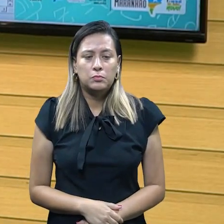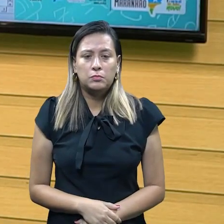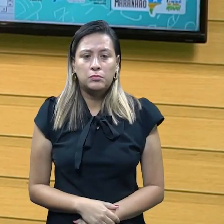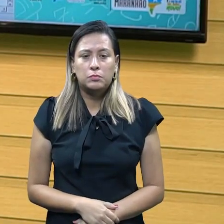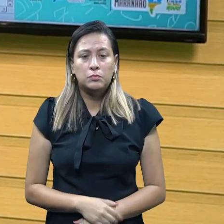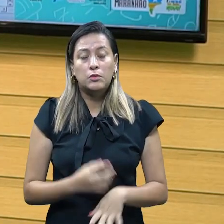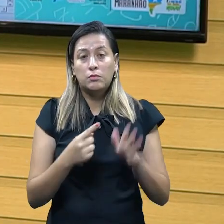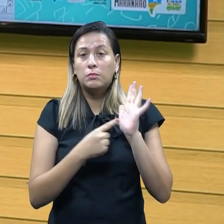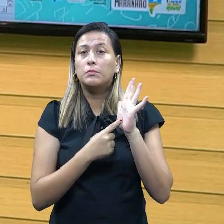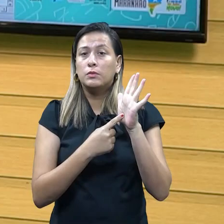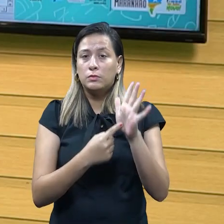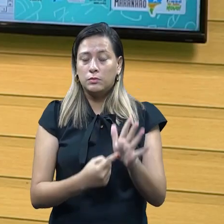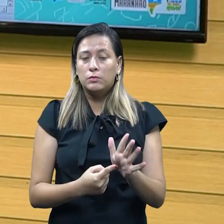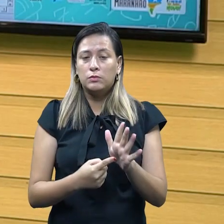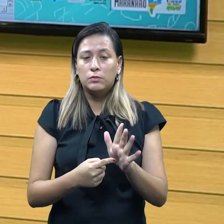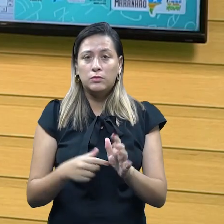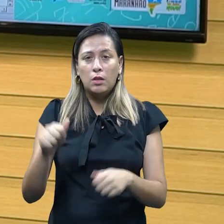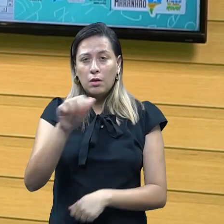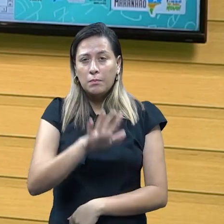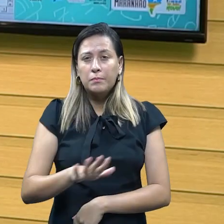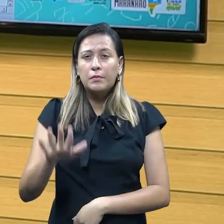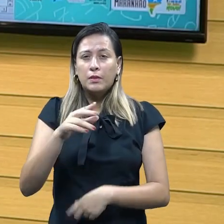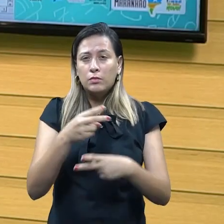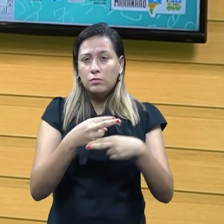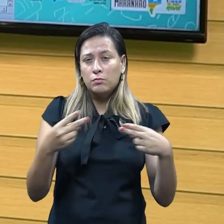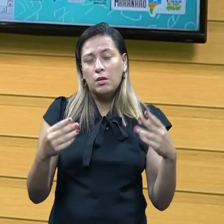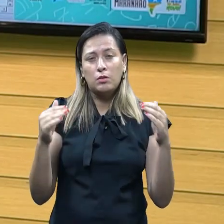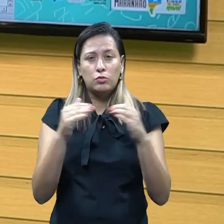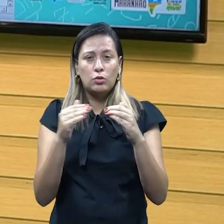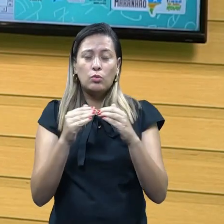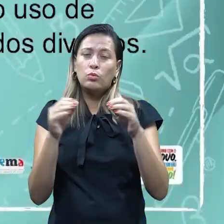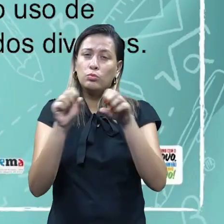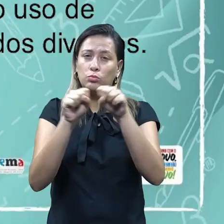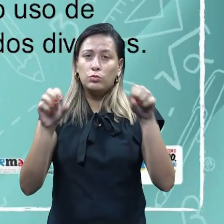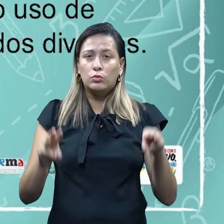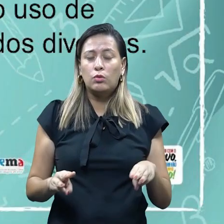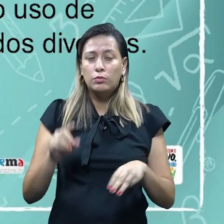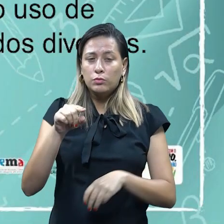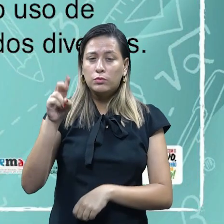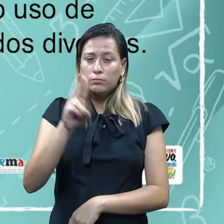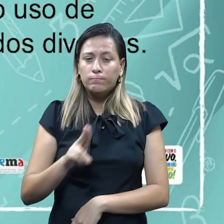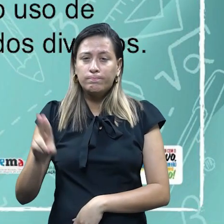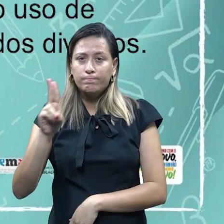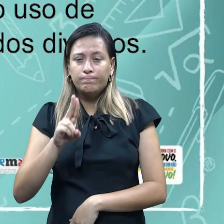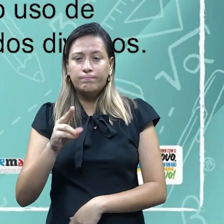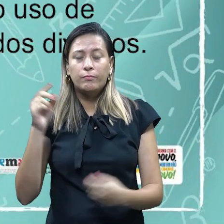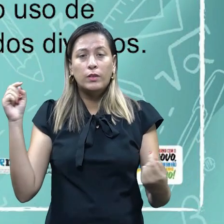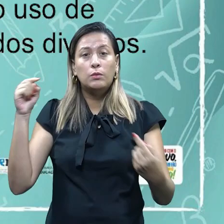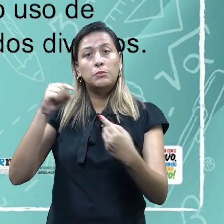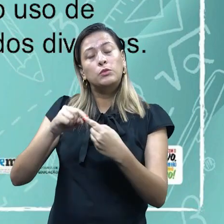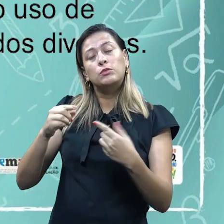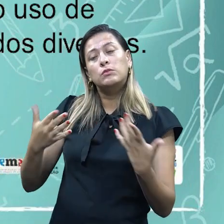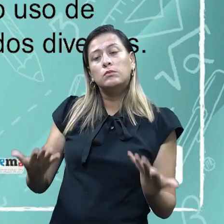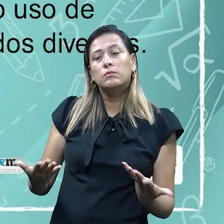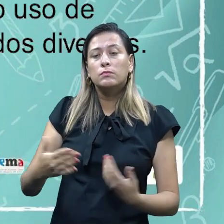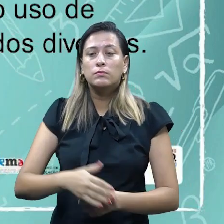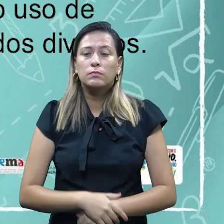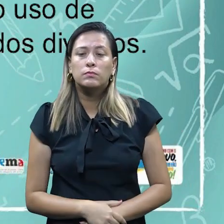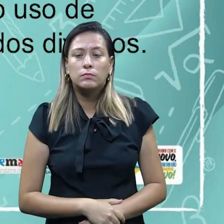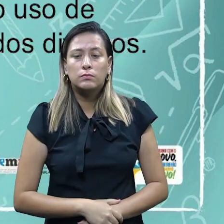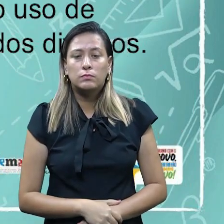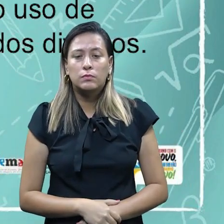E ele vai mostrar diferentes ambientes de acordo com o software que você estiver utilizando. O objetivo é trabalhar dentro